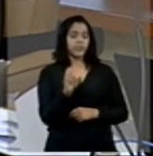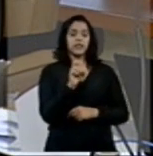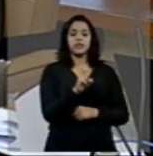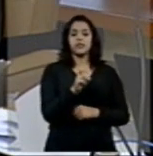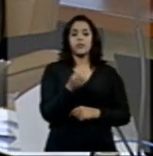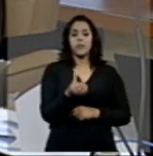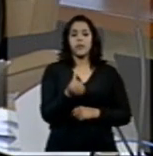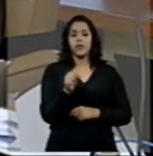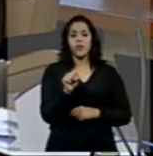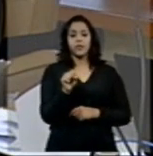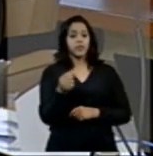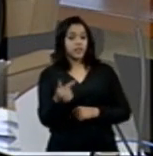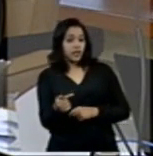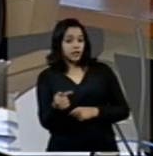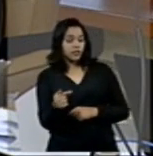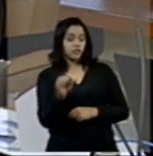5687,